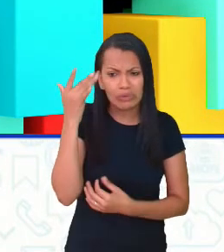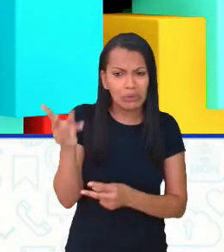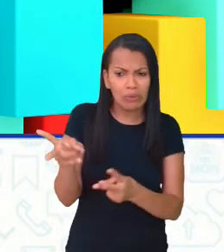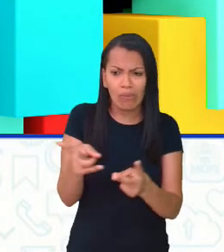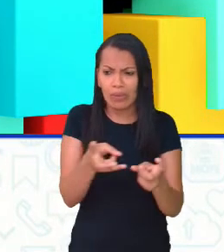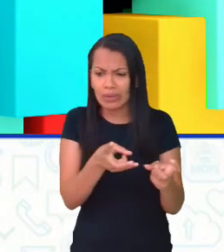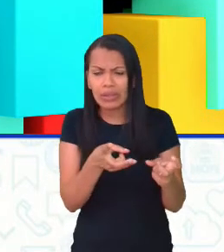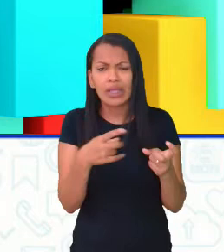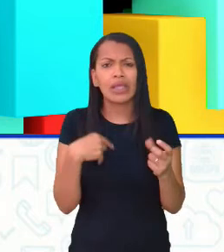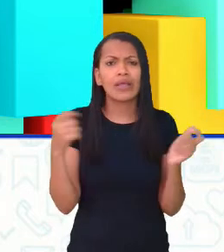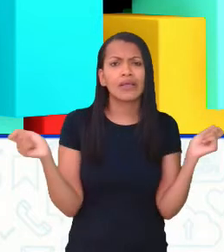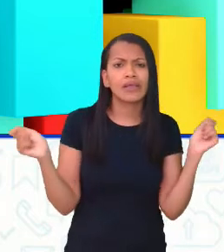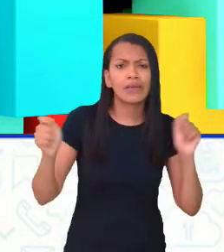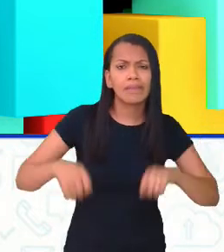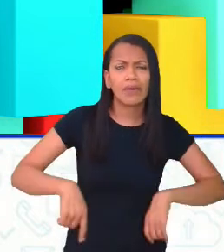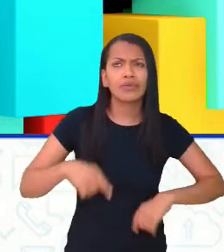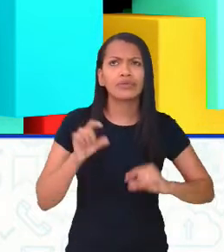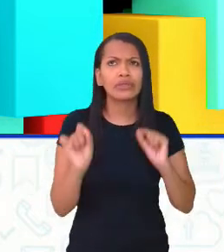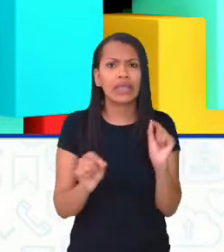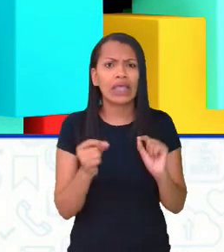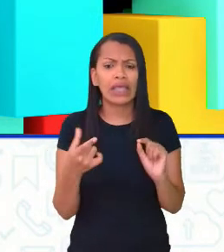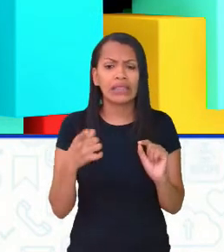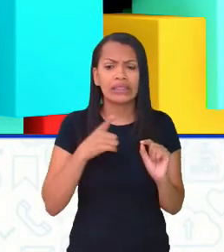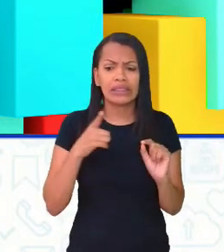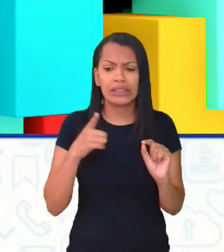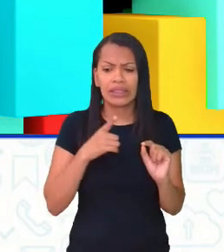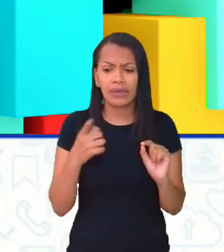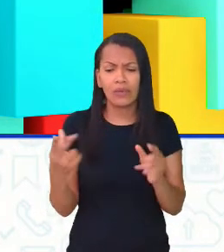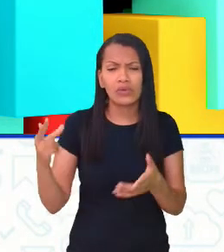e que pode ser satirizada, pode